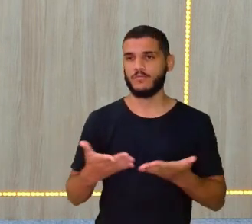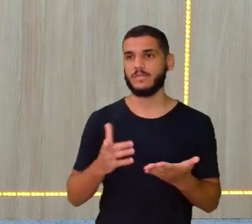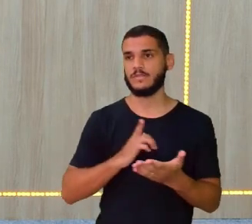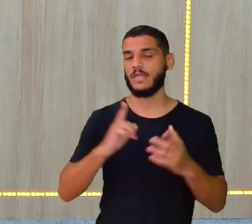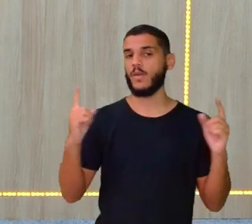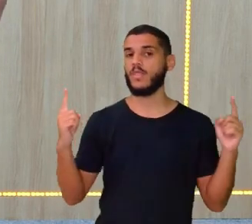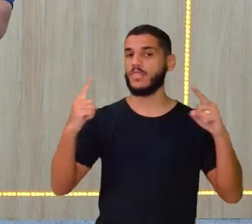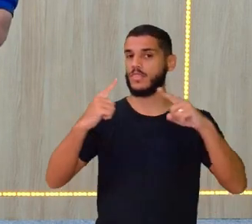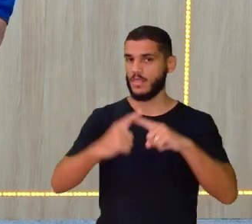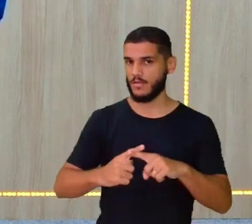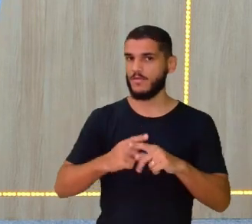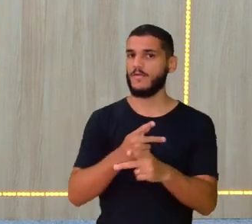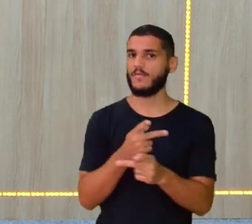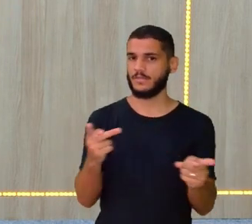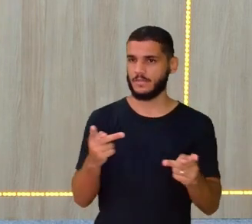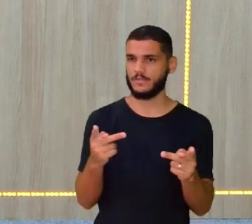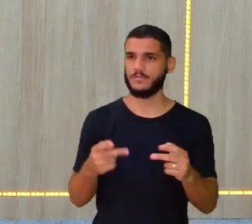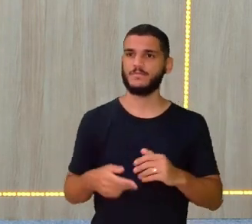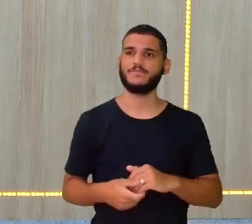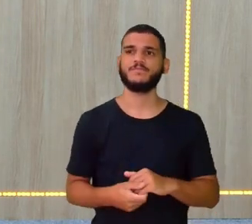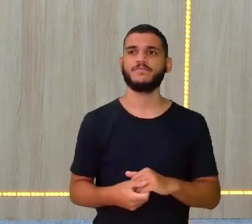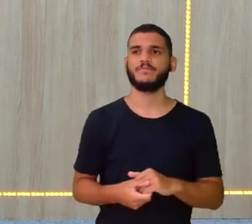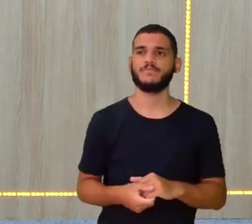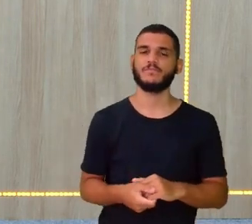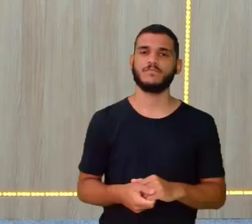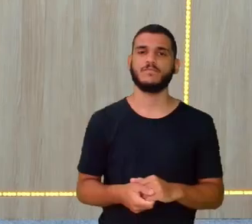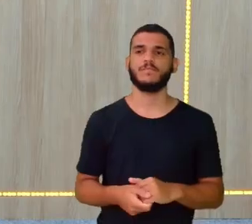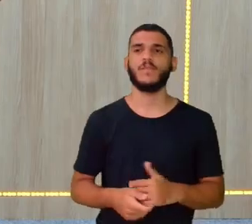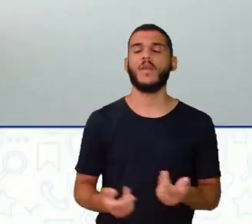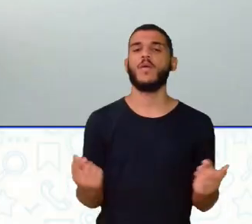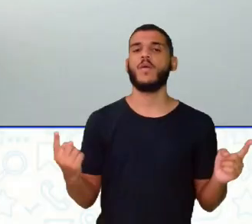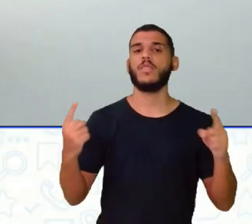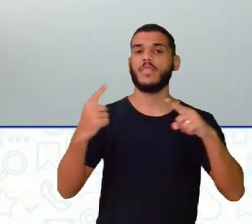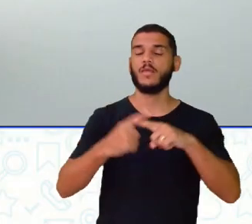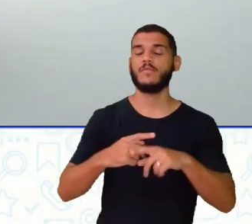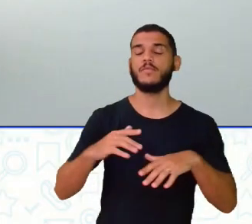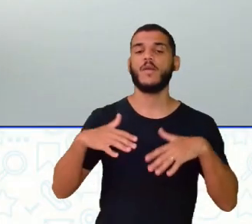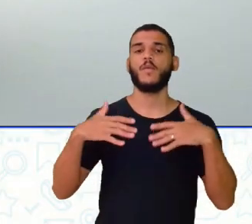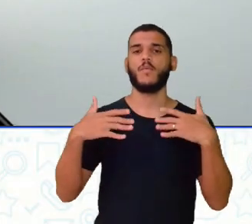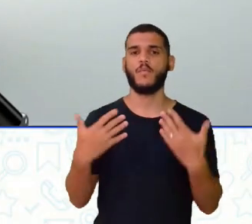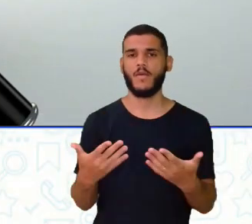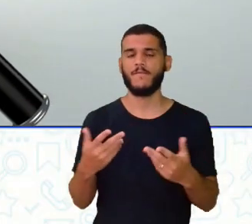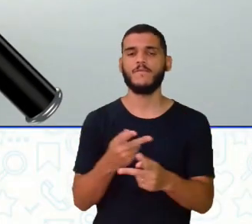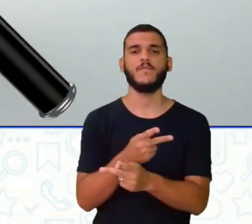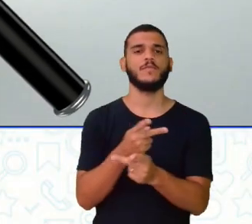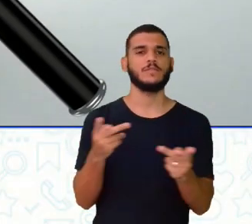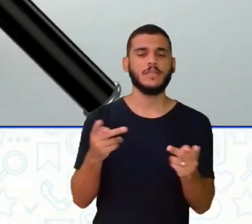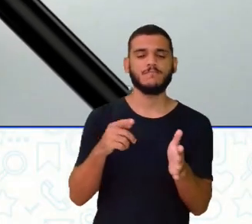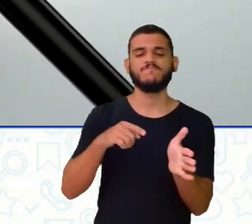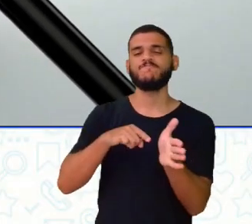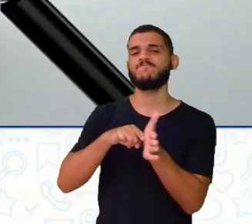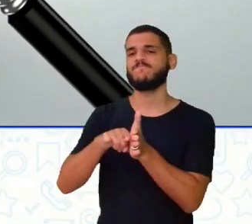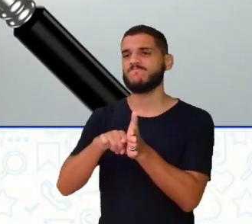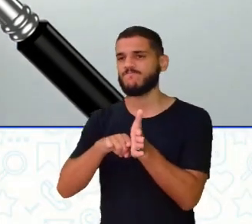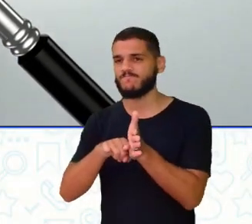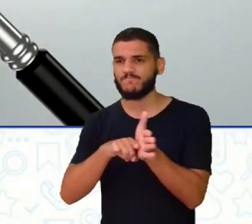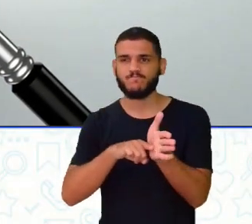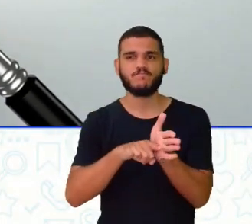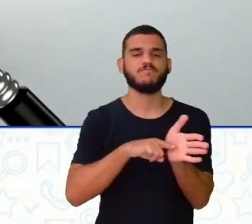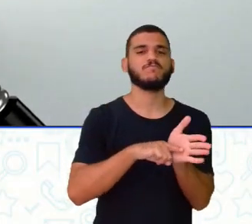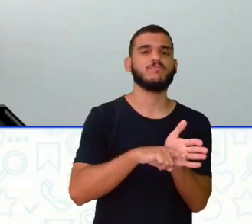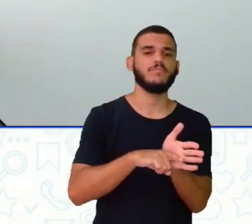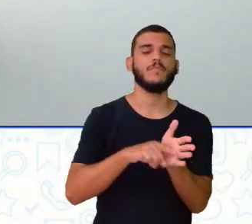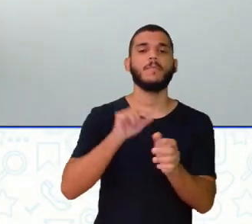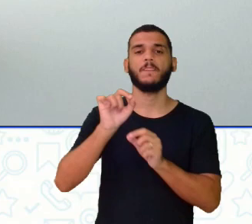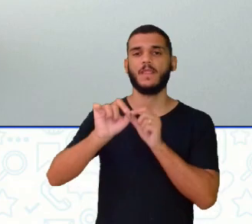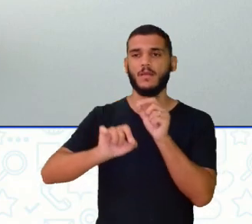vocês aí um desafio, tá? Então, o desafio é vocês pesquisarem, não é?